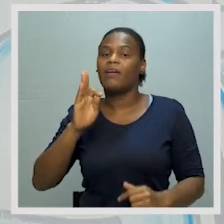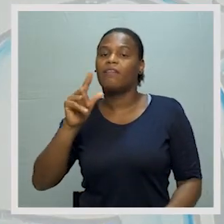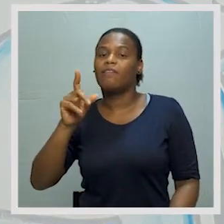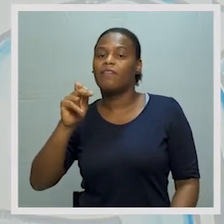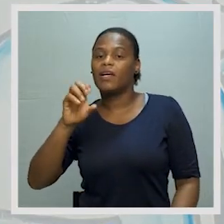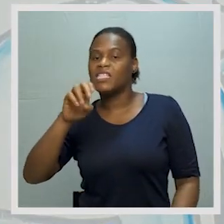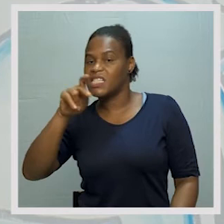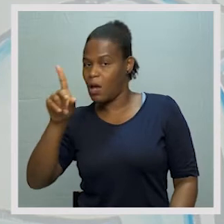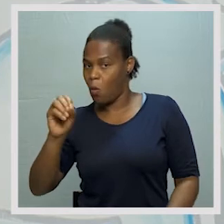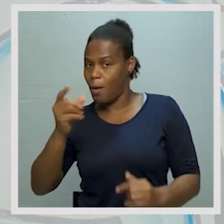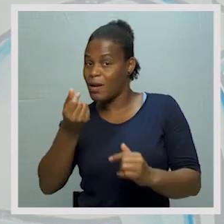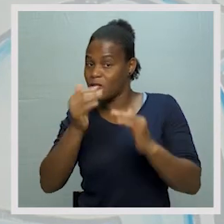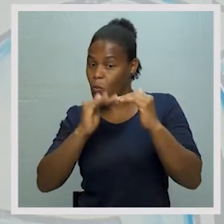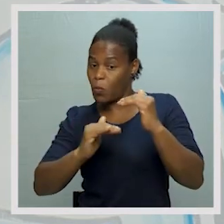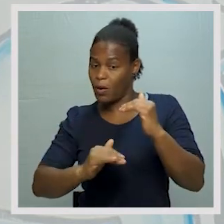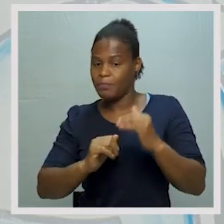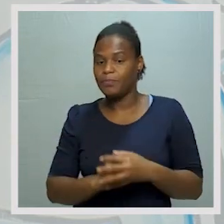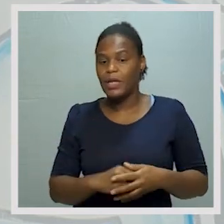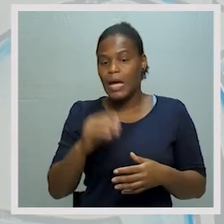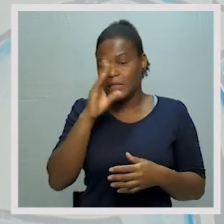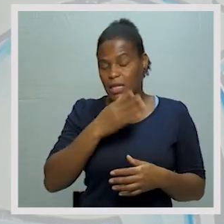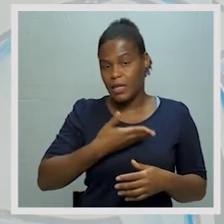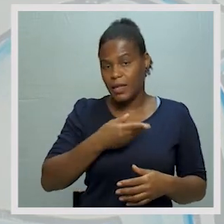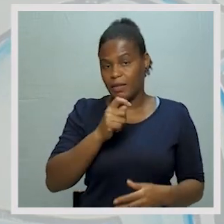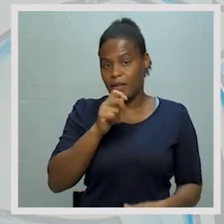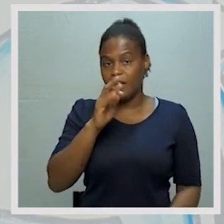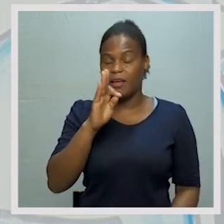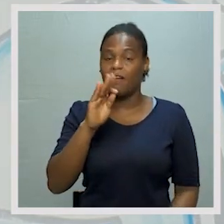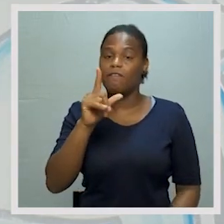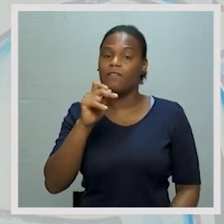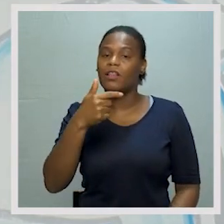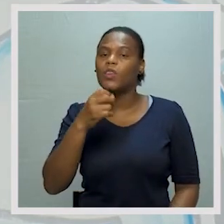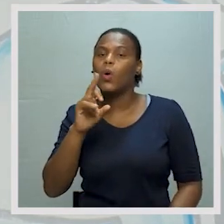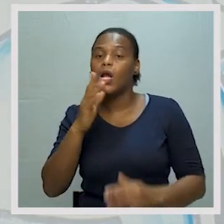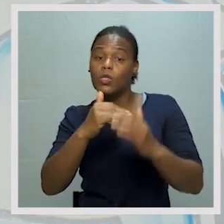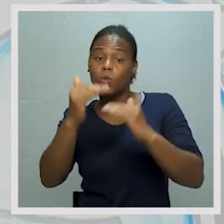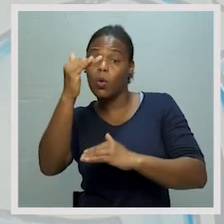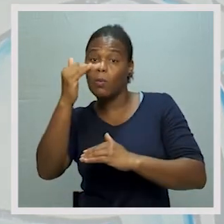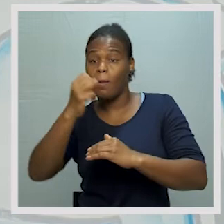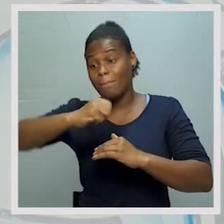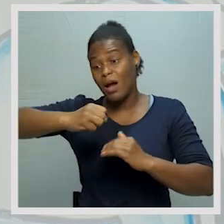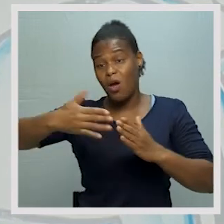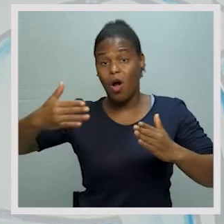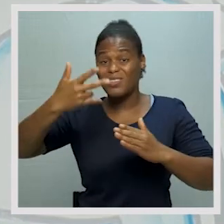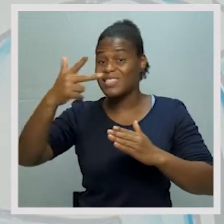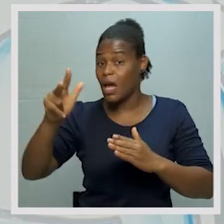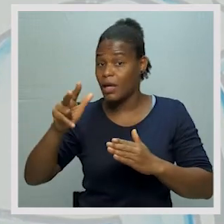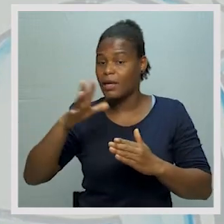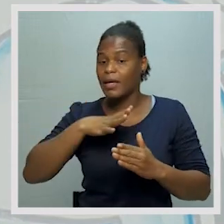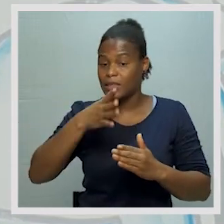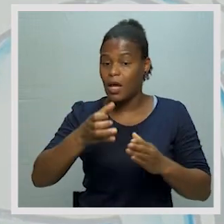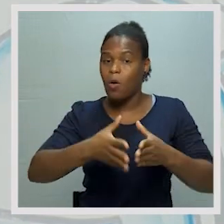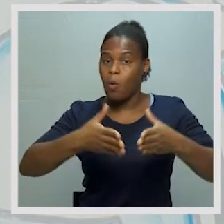Se o deflator for superior a 100, significa o que ultrapassar a 100